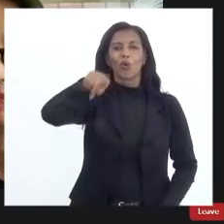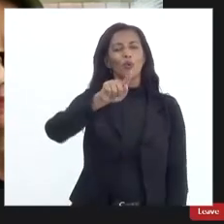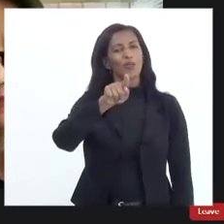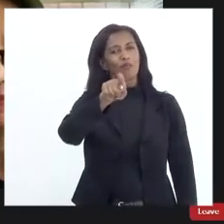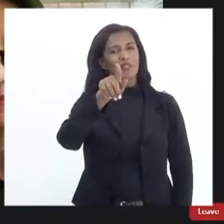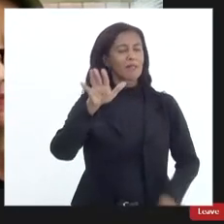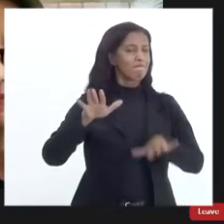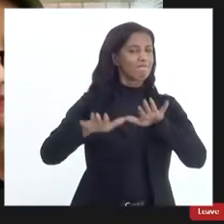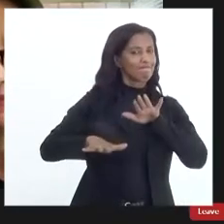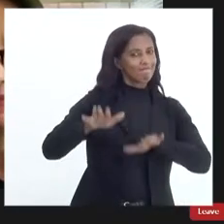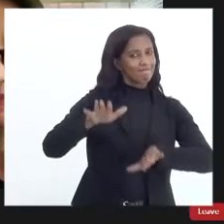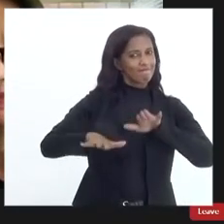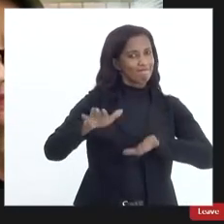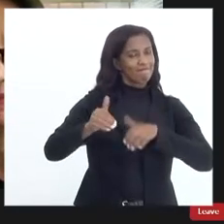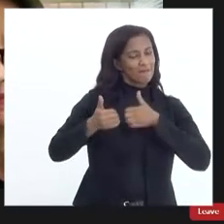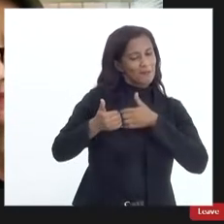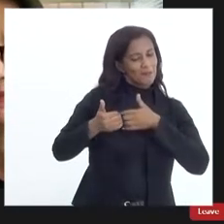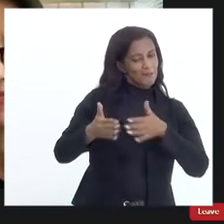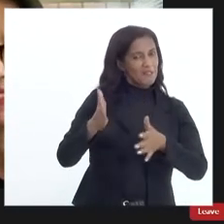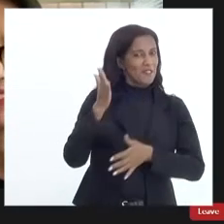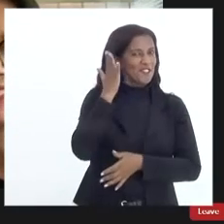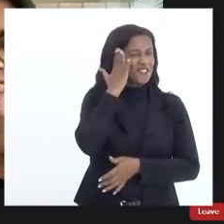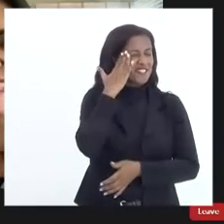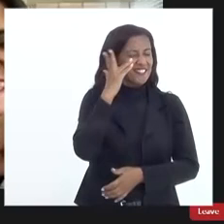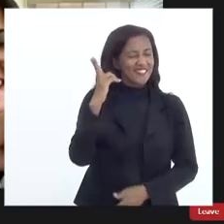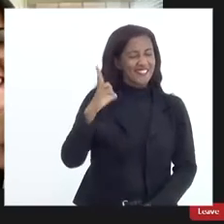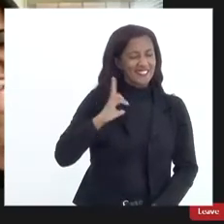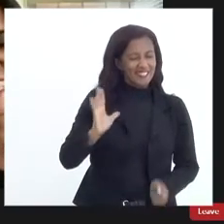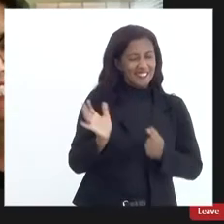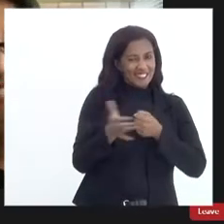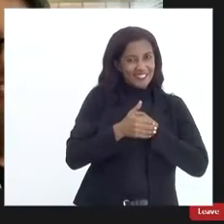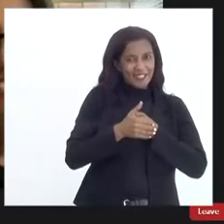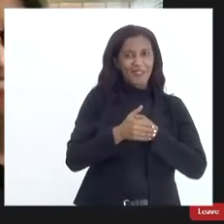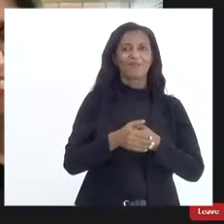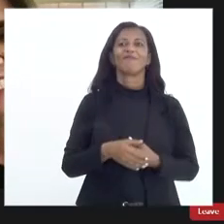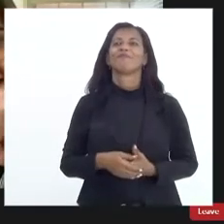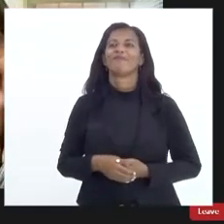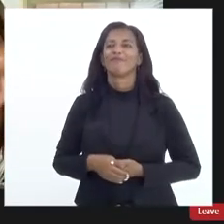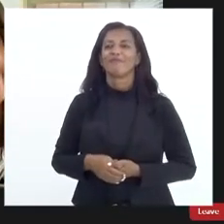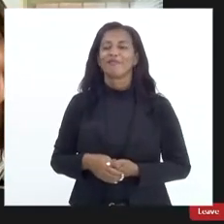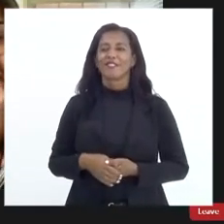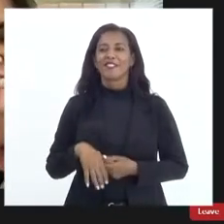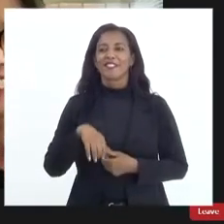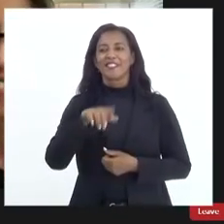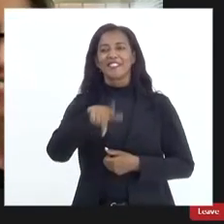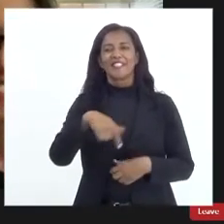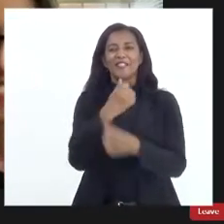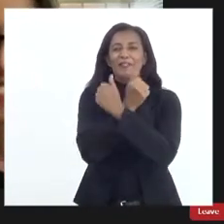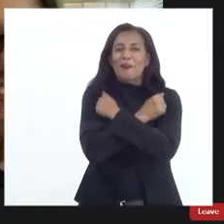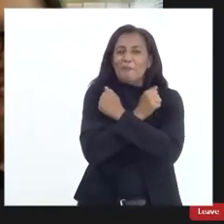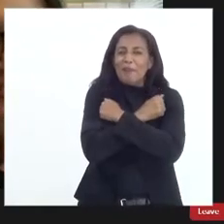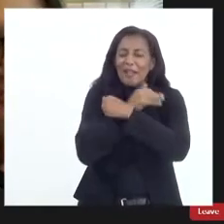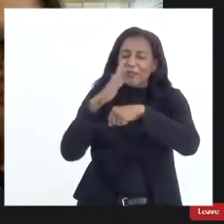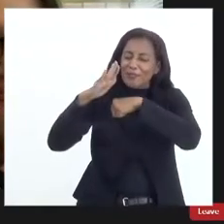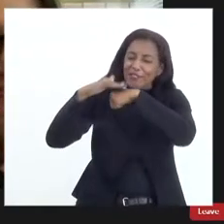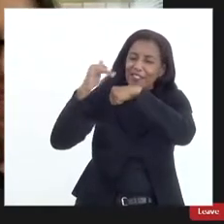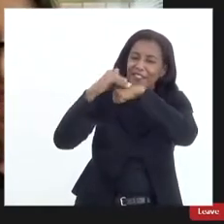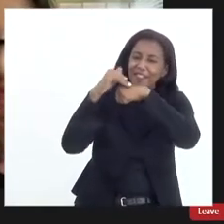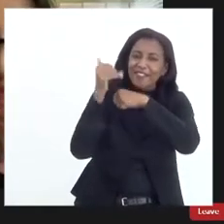mais ou menos, começou, que eu sei em off, entendeu? Mas é isso. Gente, um abraço carinhoso